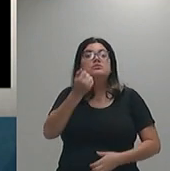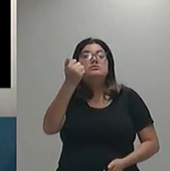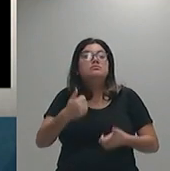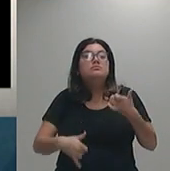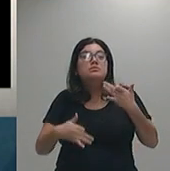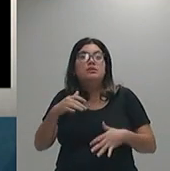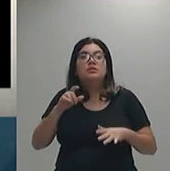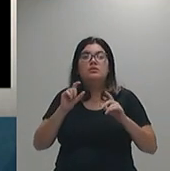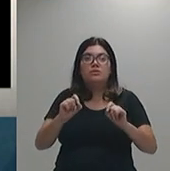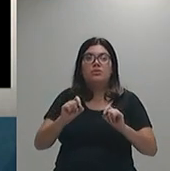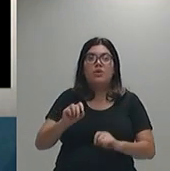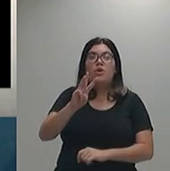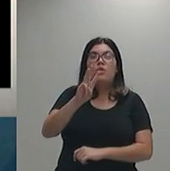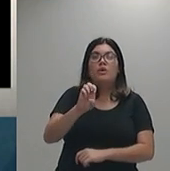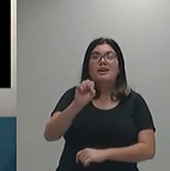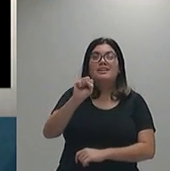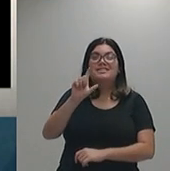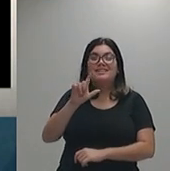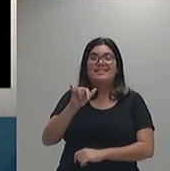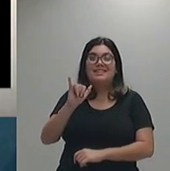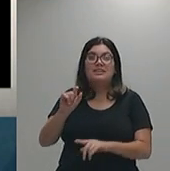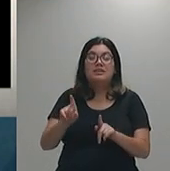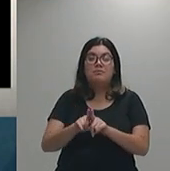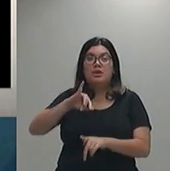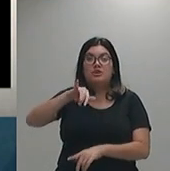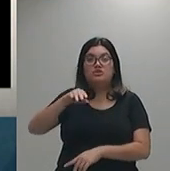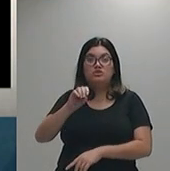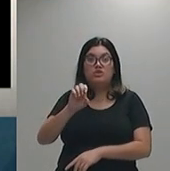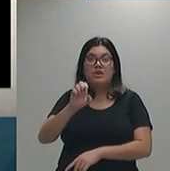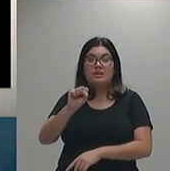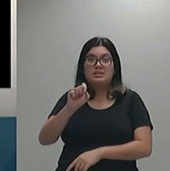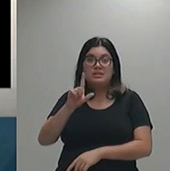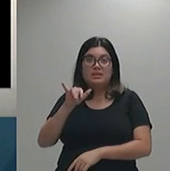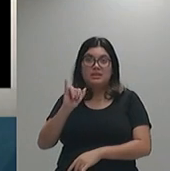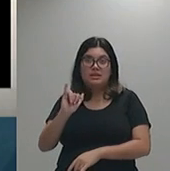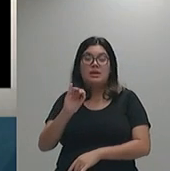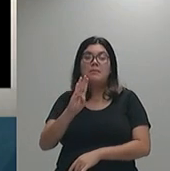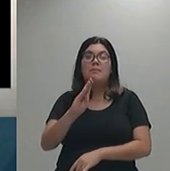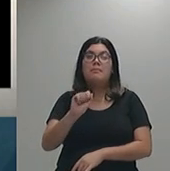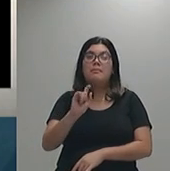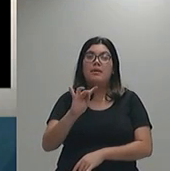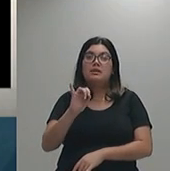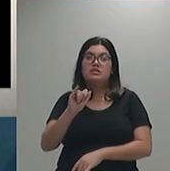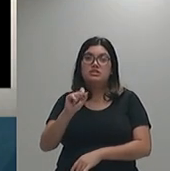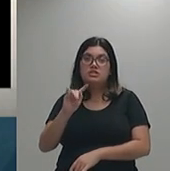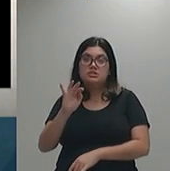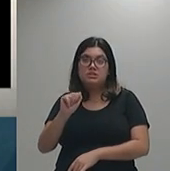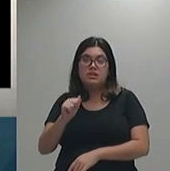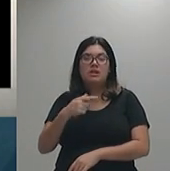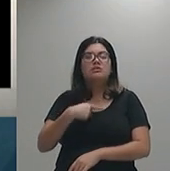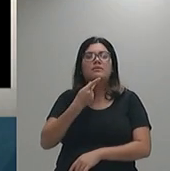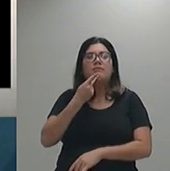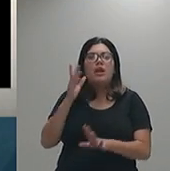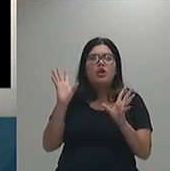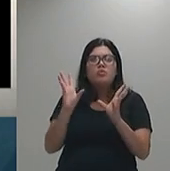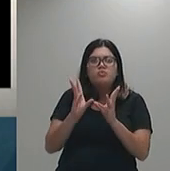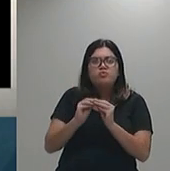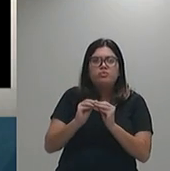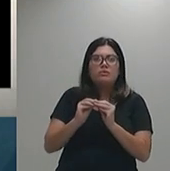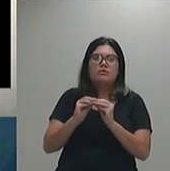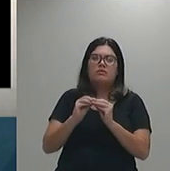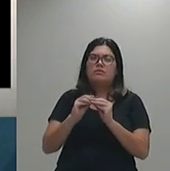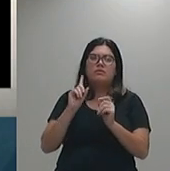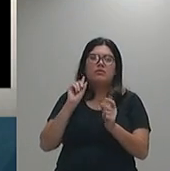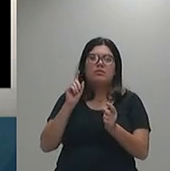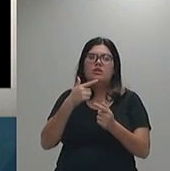e joesley Batista Tô analisando aqui na forma com e objetiva Tá sem fazer nenhum nenhum nenhum julgamento